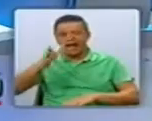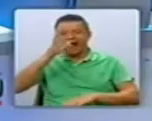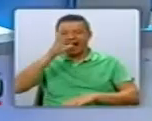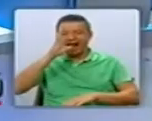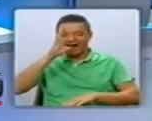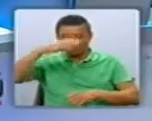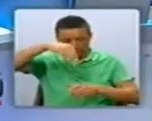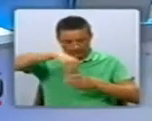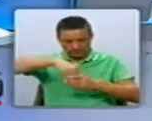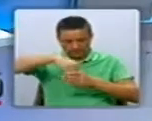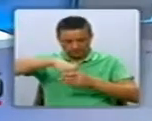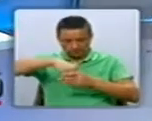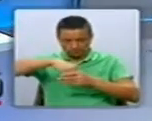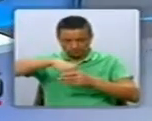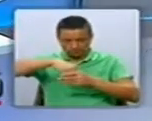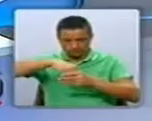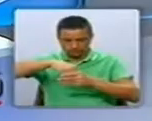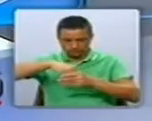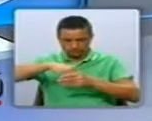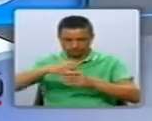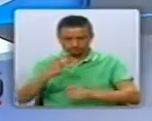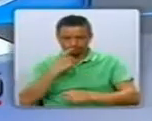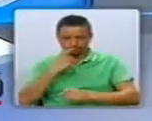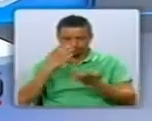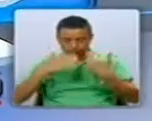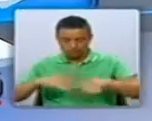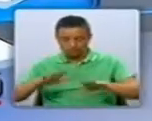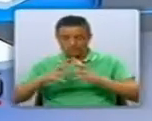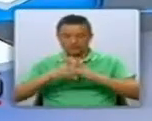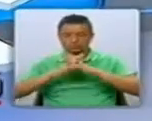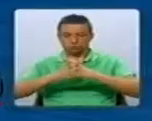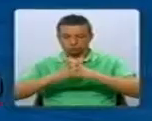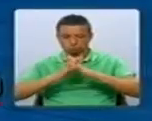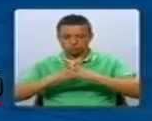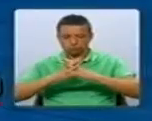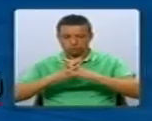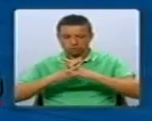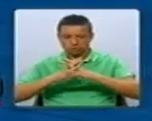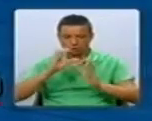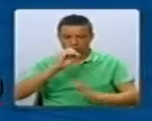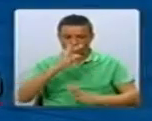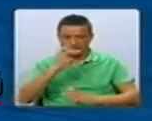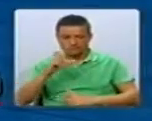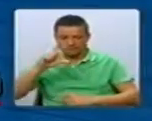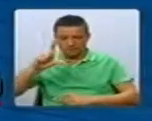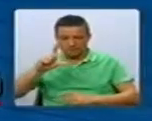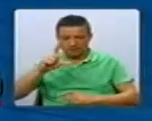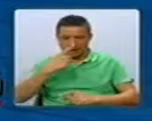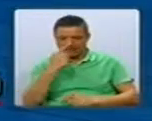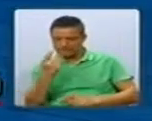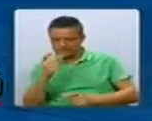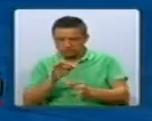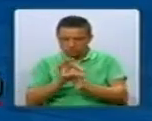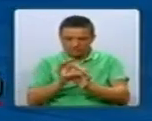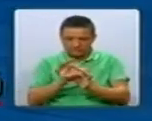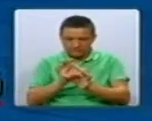do interior deste meteorito. Mas aquela estrutura ovoide, aquilo parece tanto uma célula, que eles não excluem